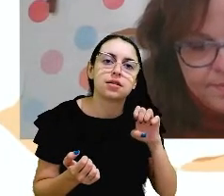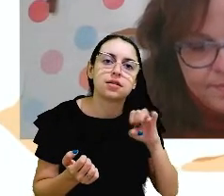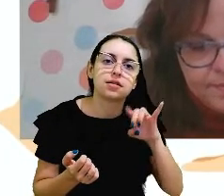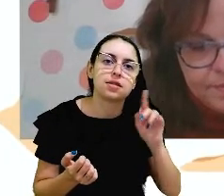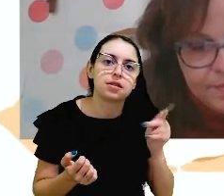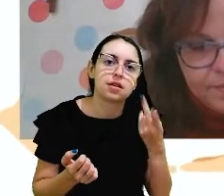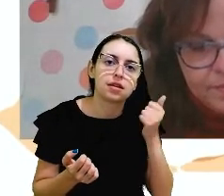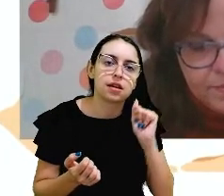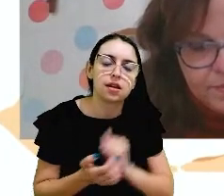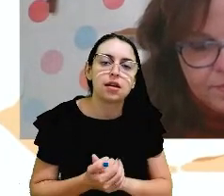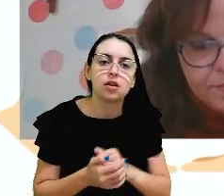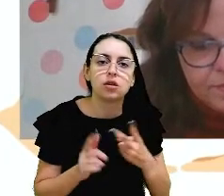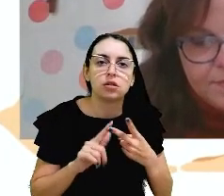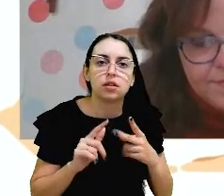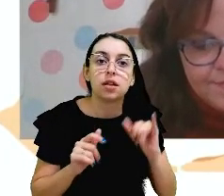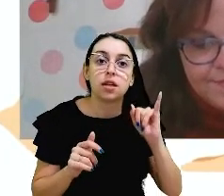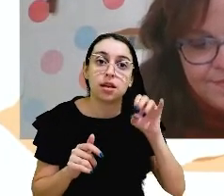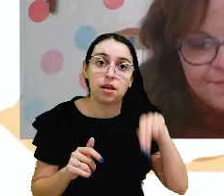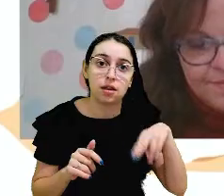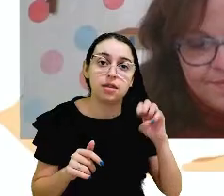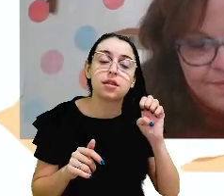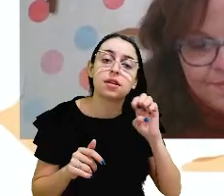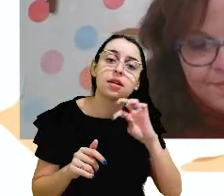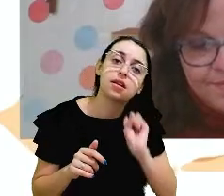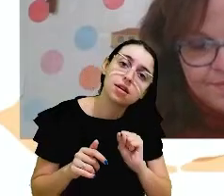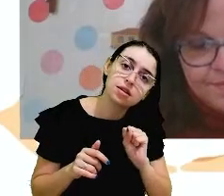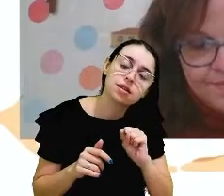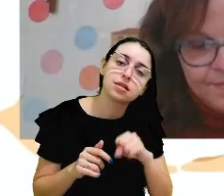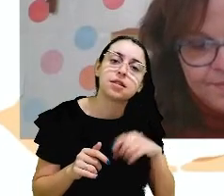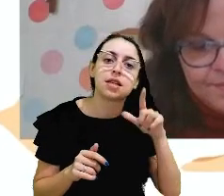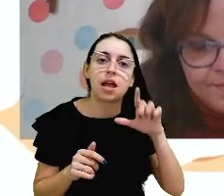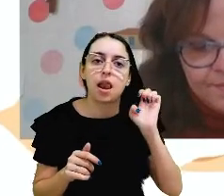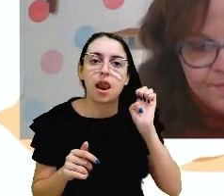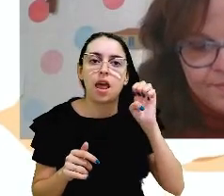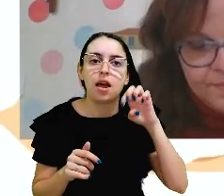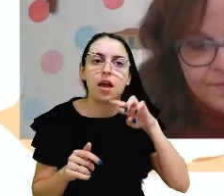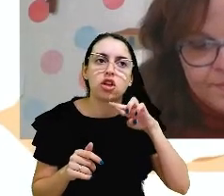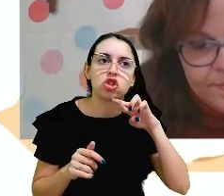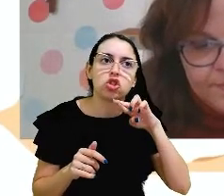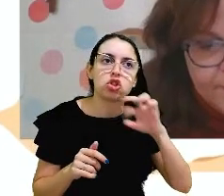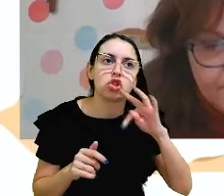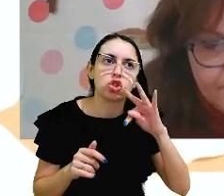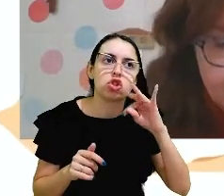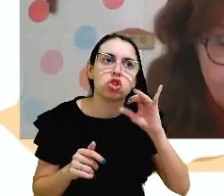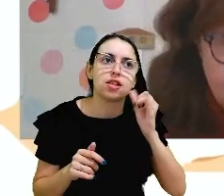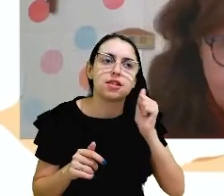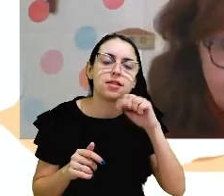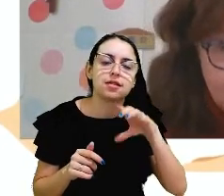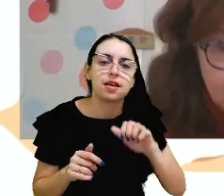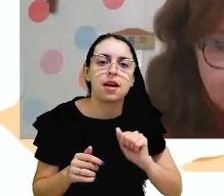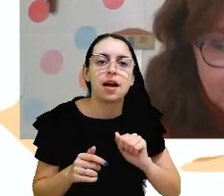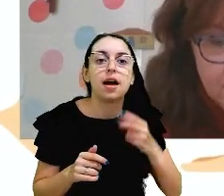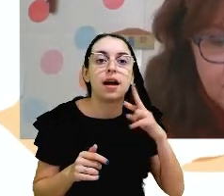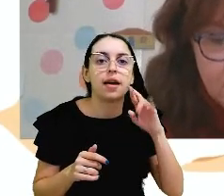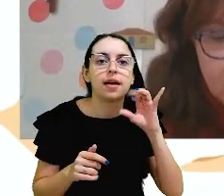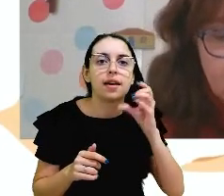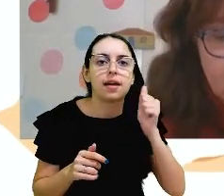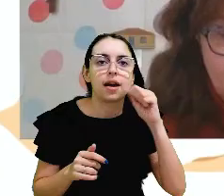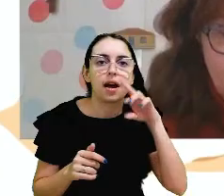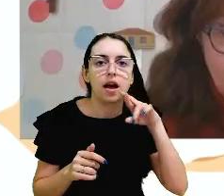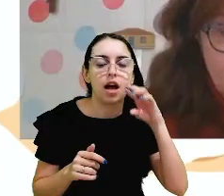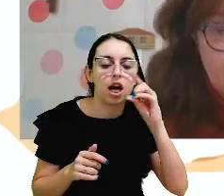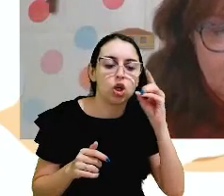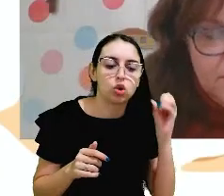de Gênero, também doutora Inês, a doutora Letícia e o Ricardo, que fazem parte da comissão, também a Márcia e o Rafael,